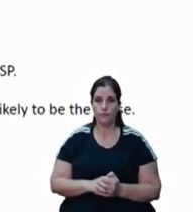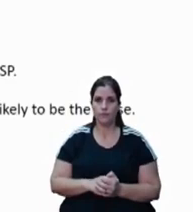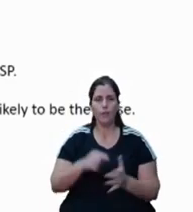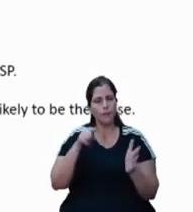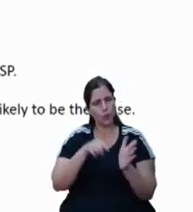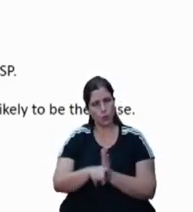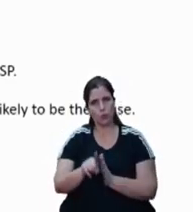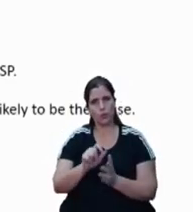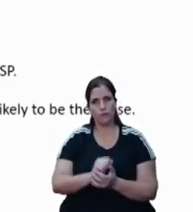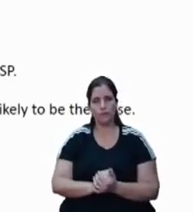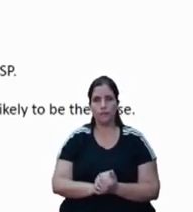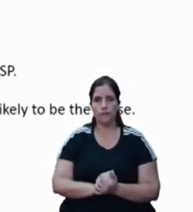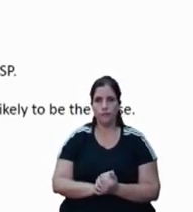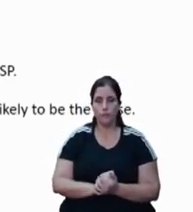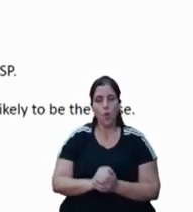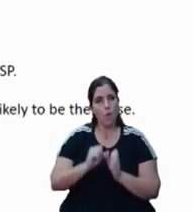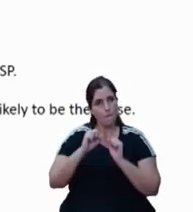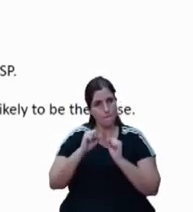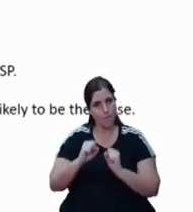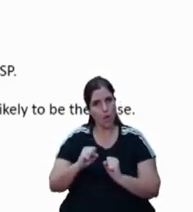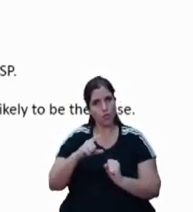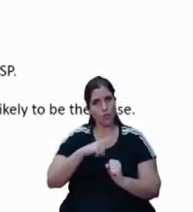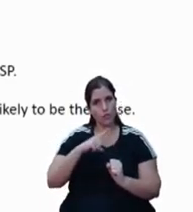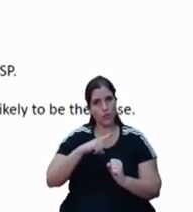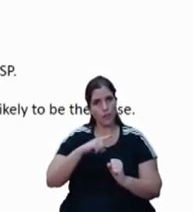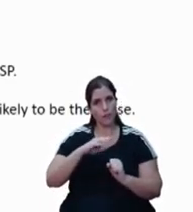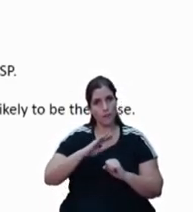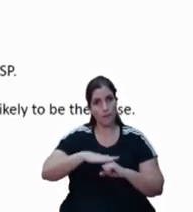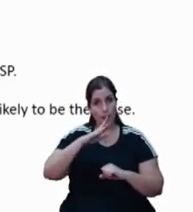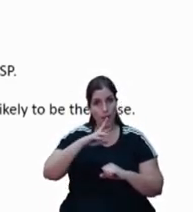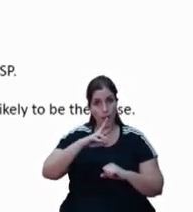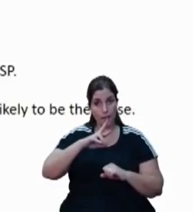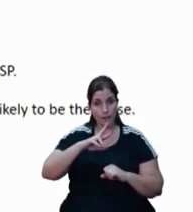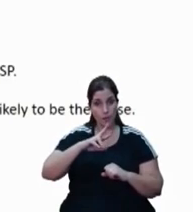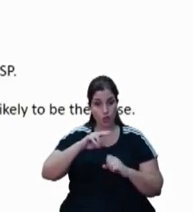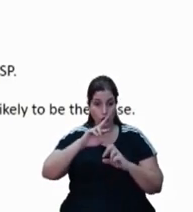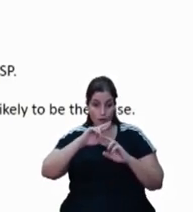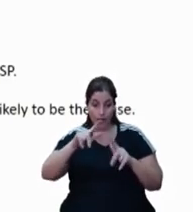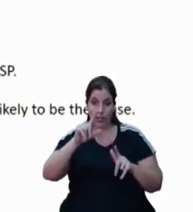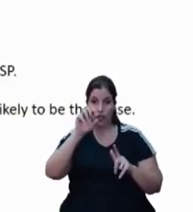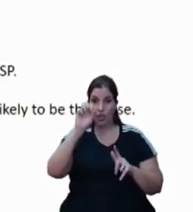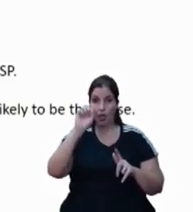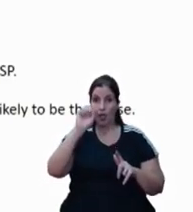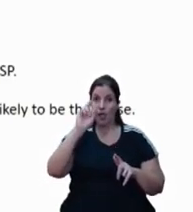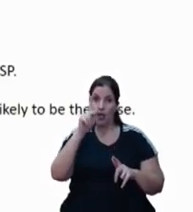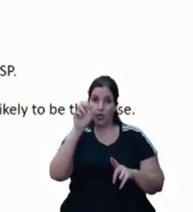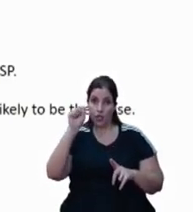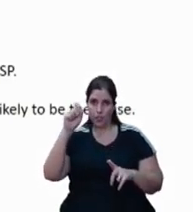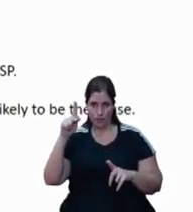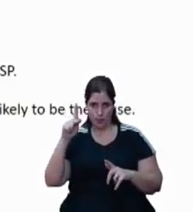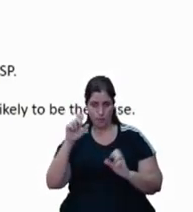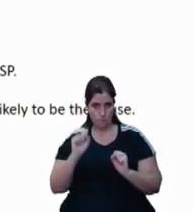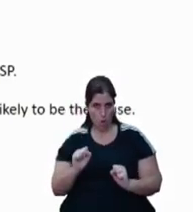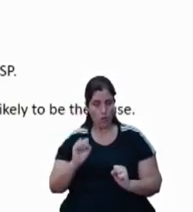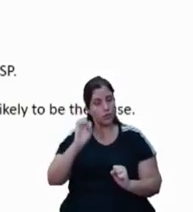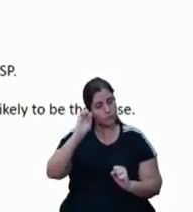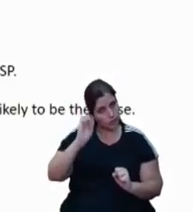Pergunta: é possível ter mais de um subtipo de HSP? Resposta: é possível?